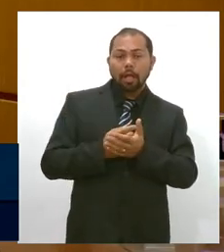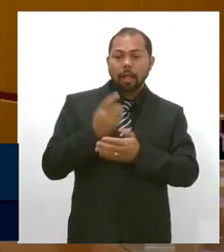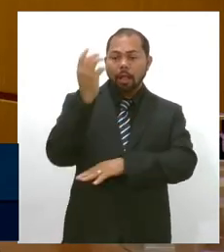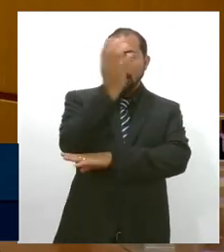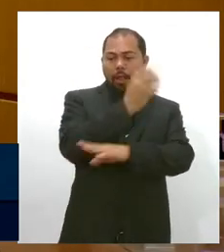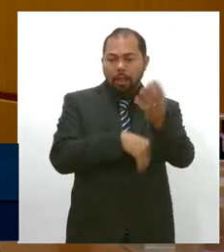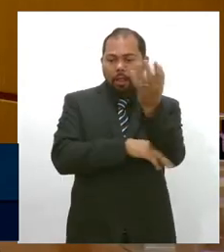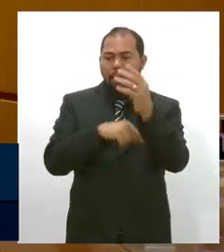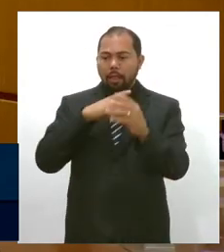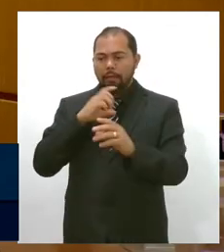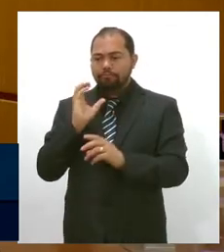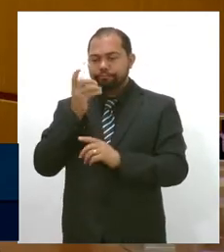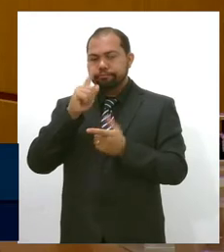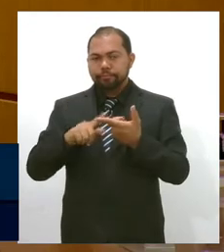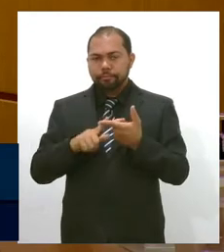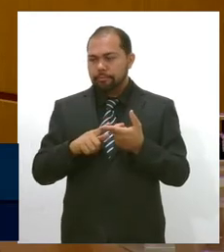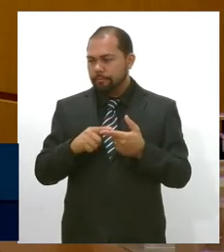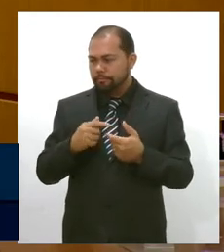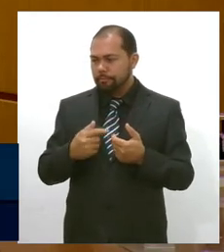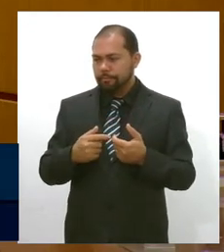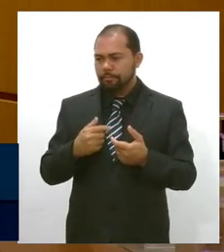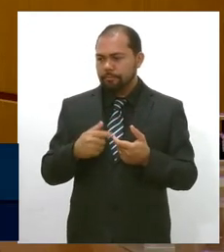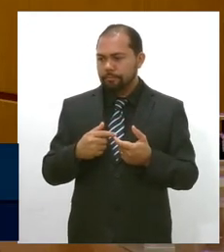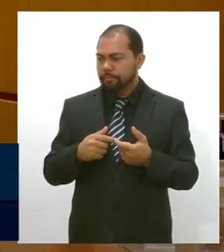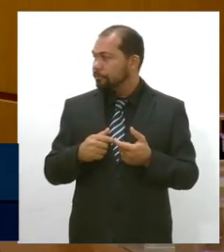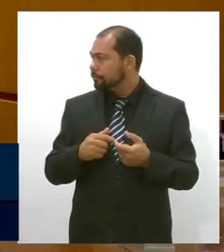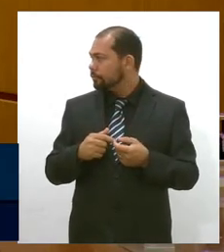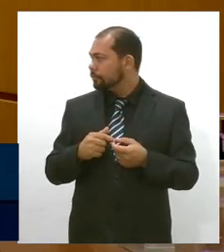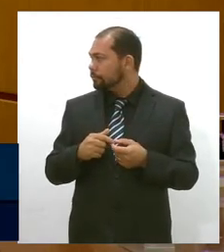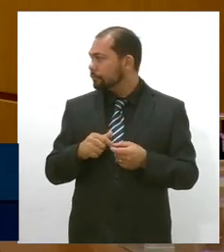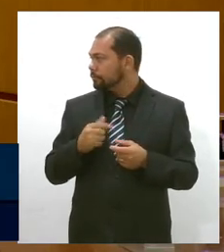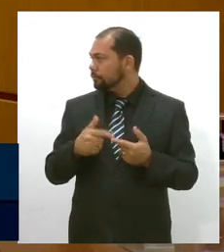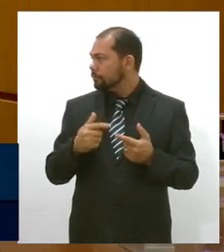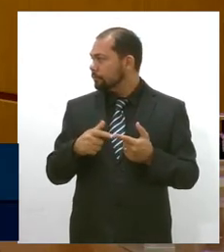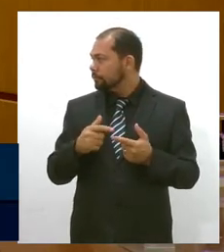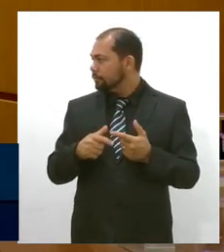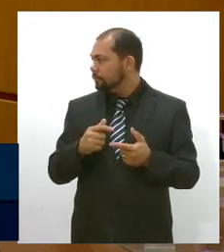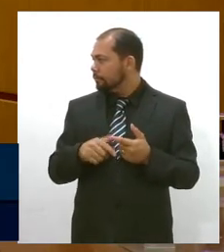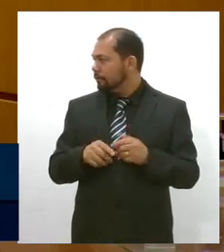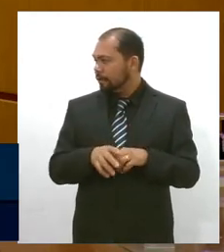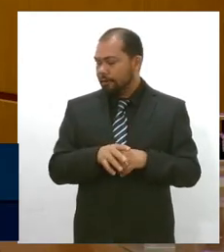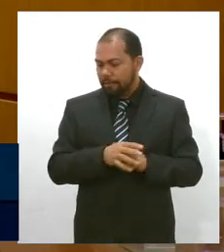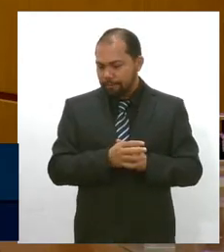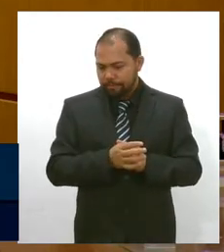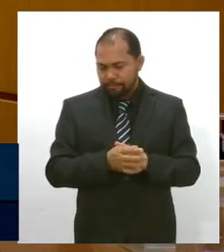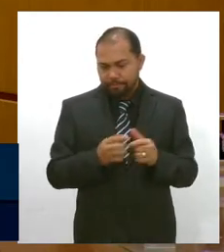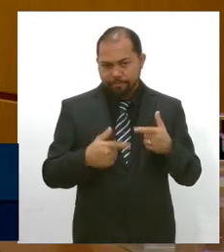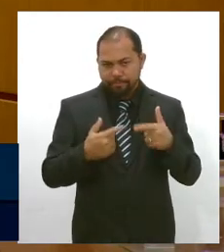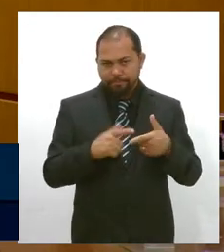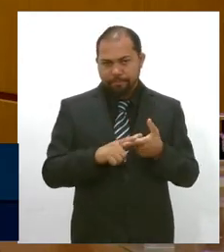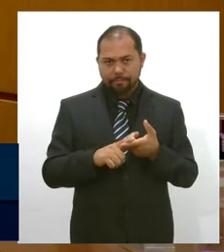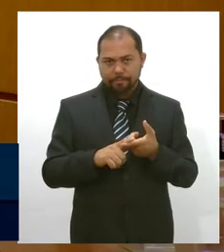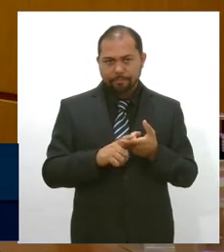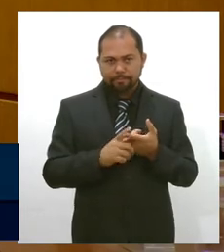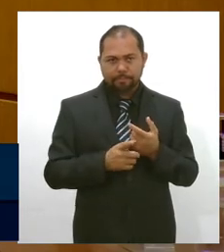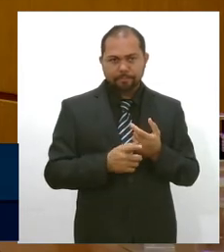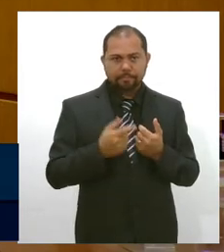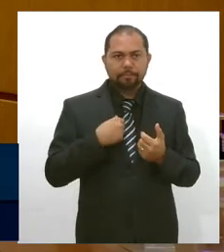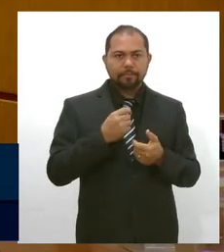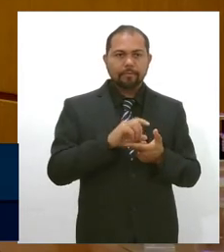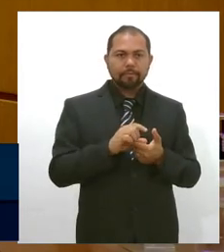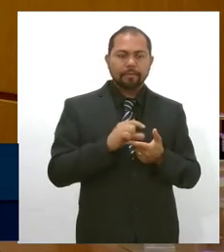se discutiu a falta de respeito aos direitos de pescadores e pescadoras artesanais, marisqueiras, portanto, de todas as